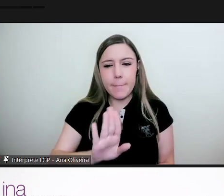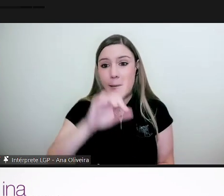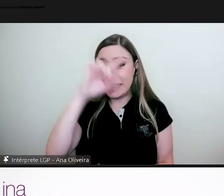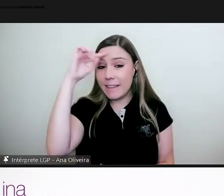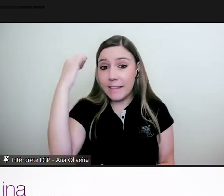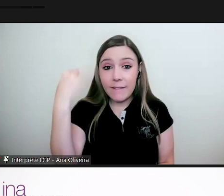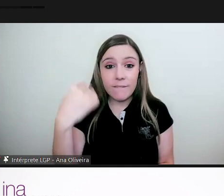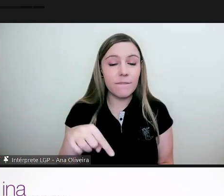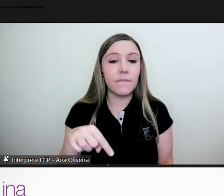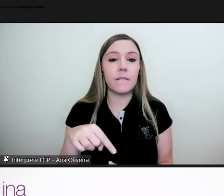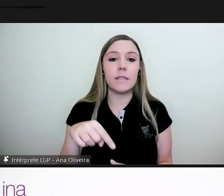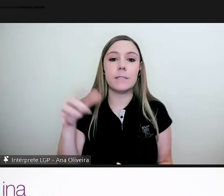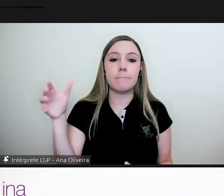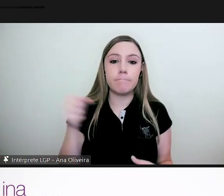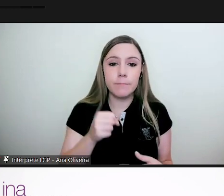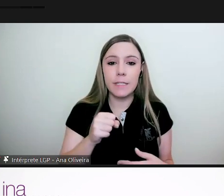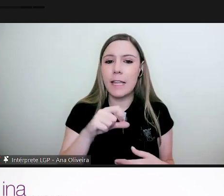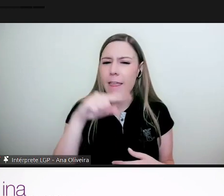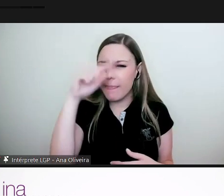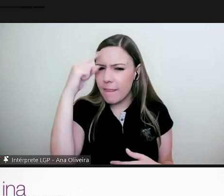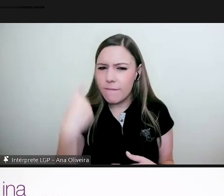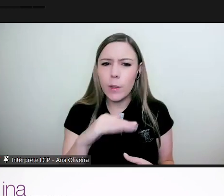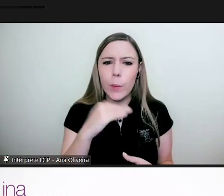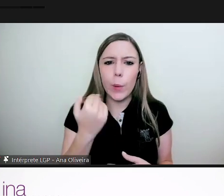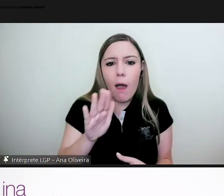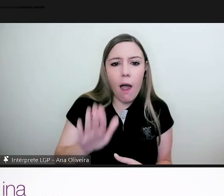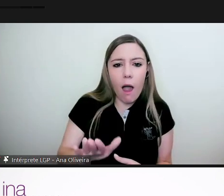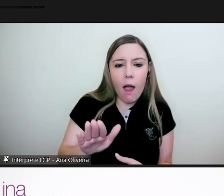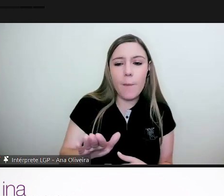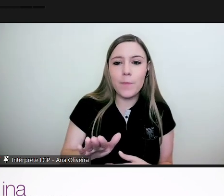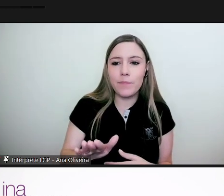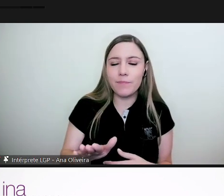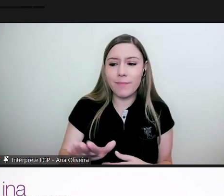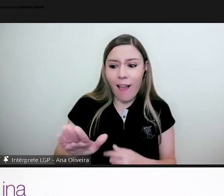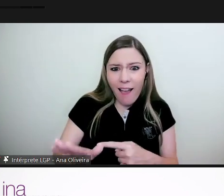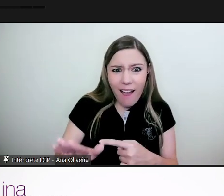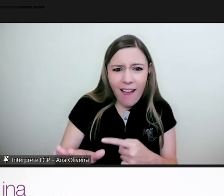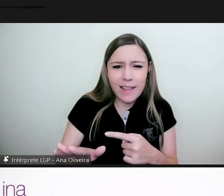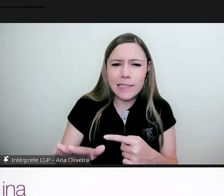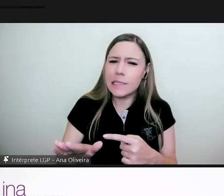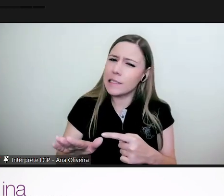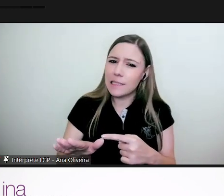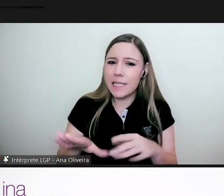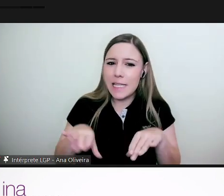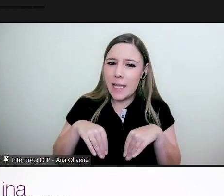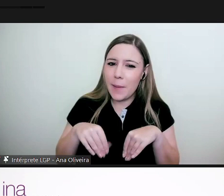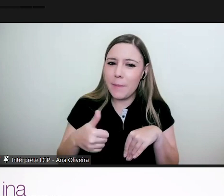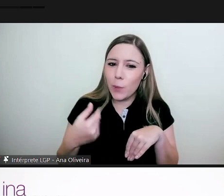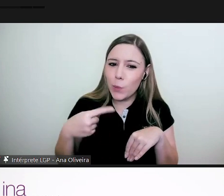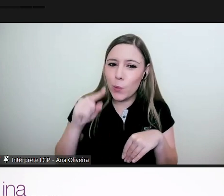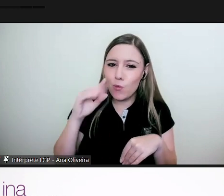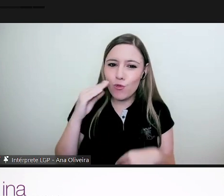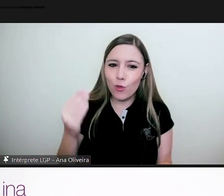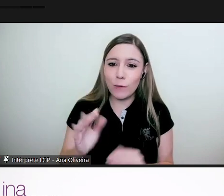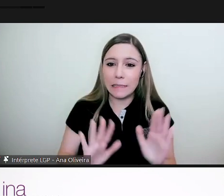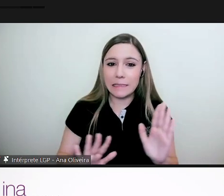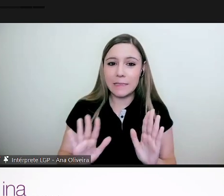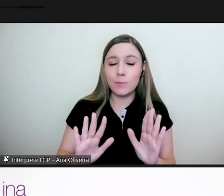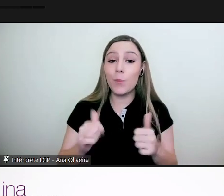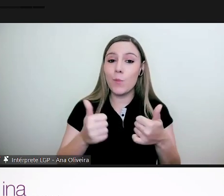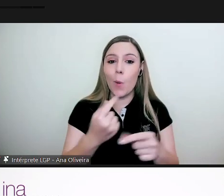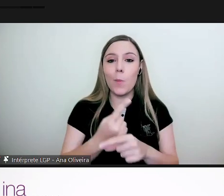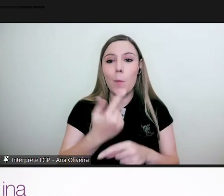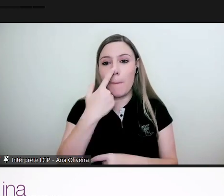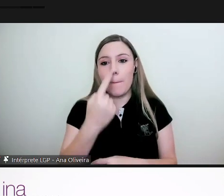recrutar, é difícil reter talento, e até reter é uma palavra que não é bem aceita pelos jovens, e ainda bem, porque parece que estamos